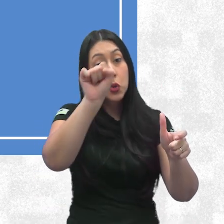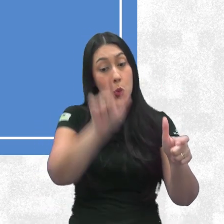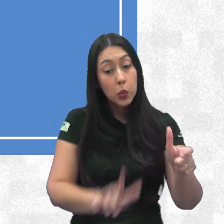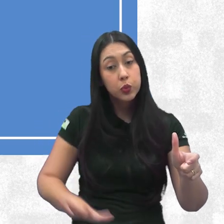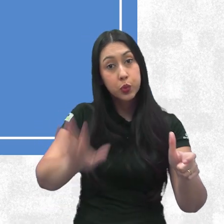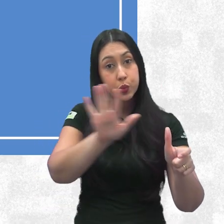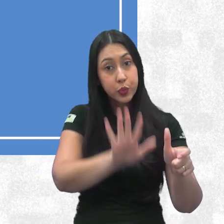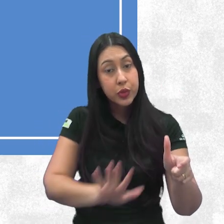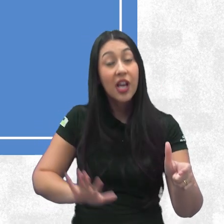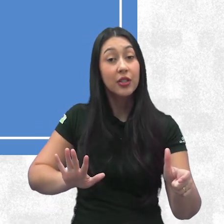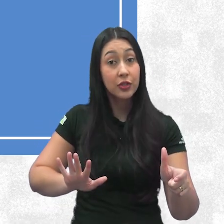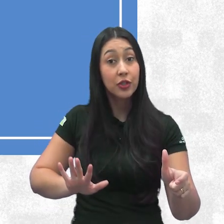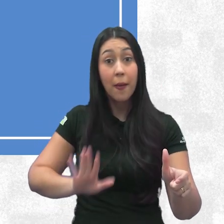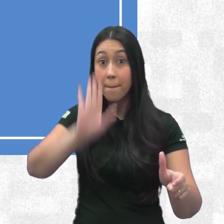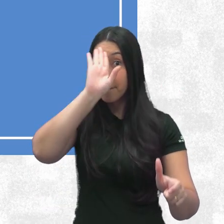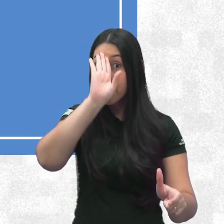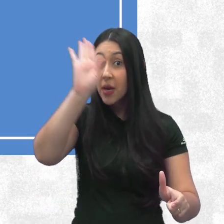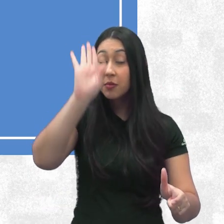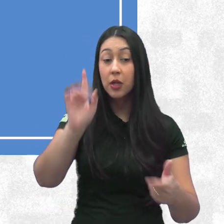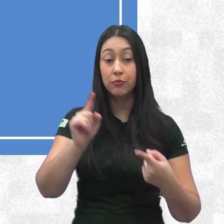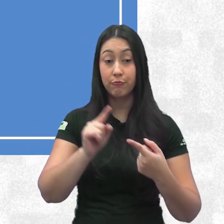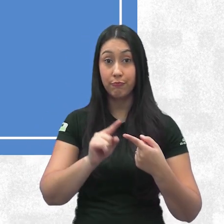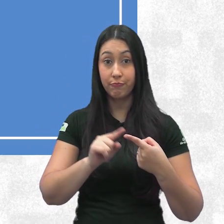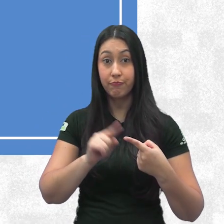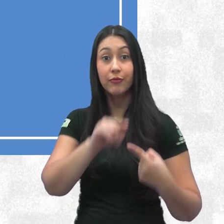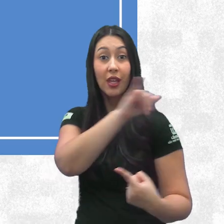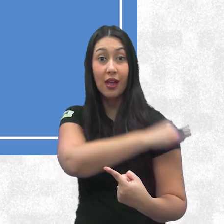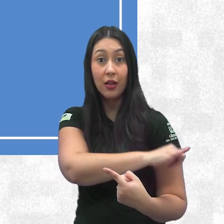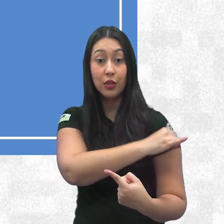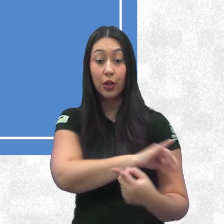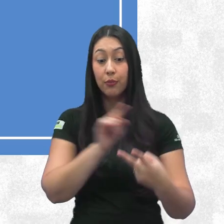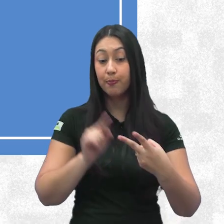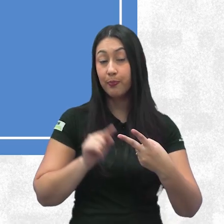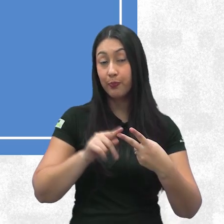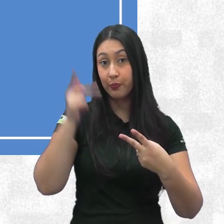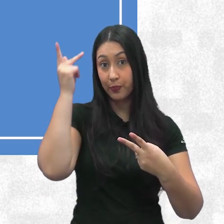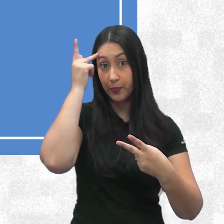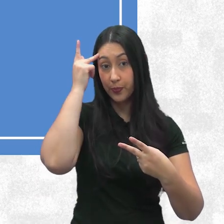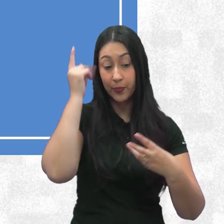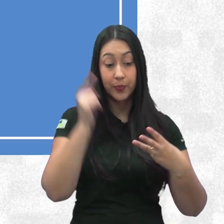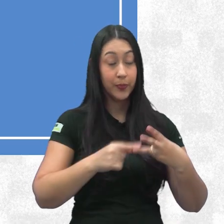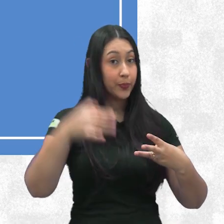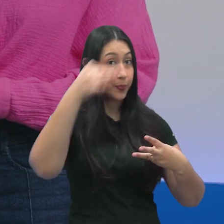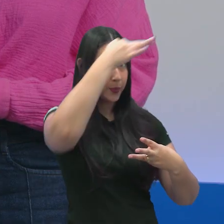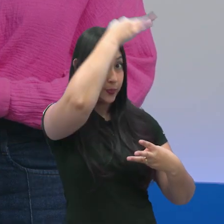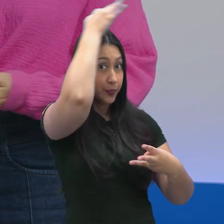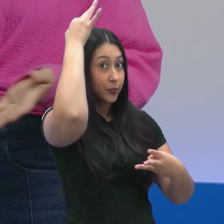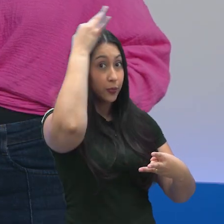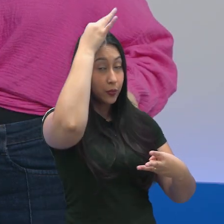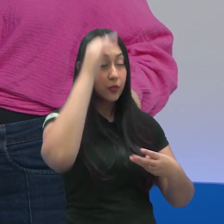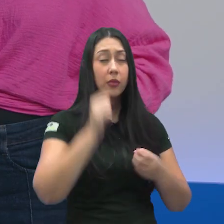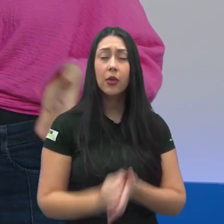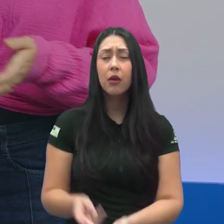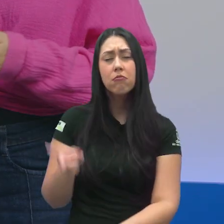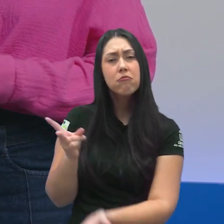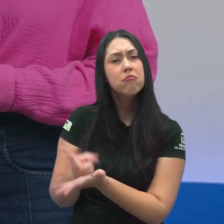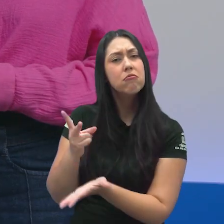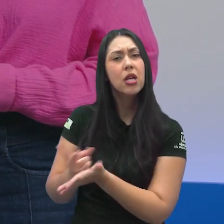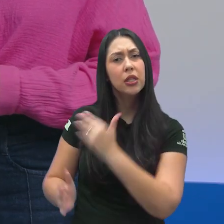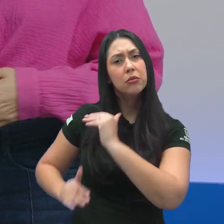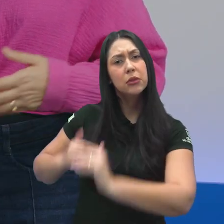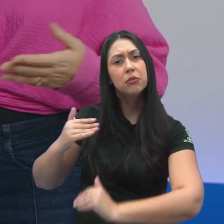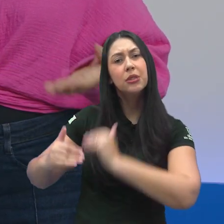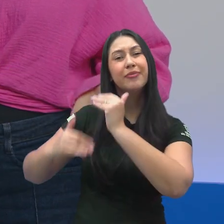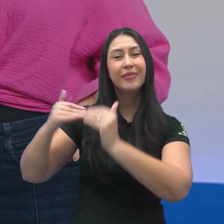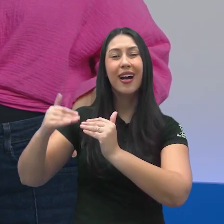nas regiões Sudeste e Sul, com destaque para Rio de Janeiro, São Paulo e Espírito Santo. E apesar dos